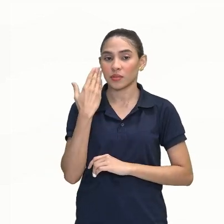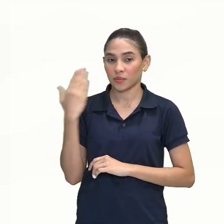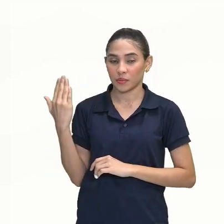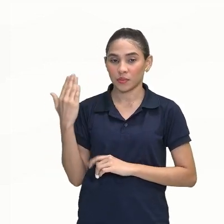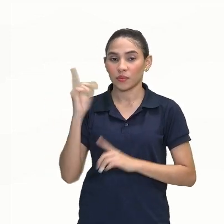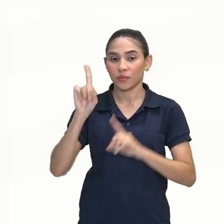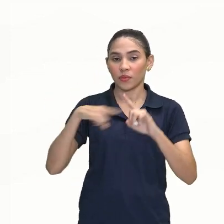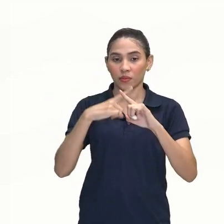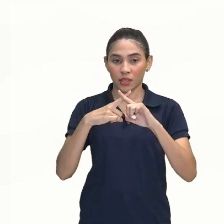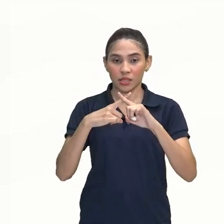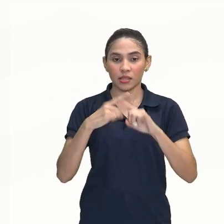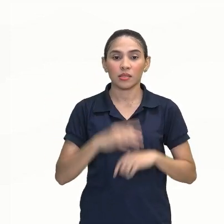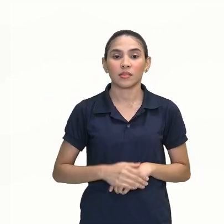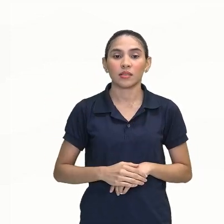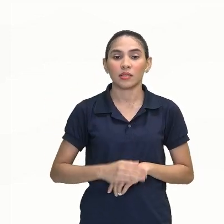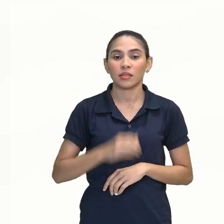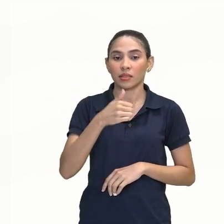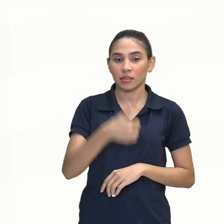vezes